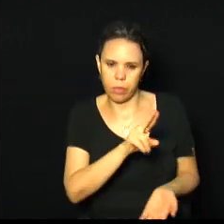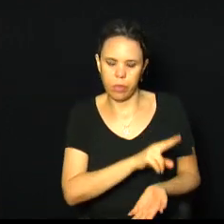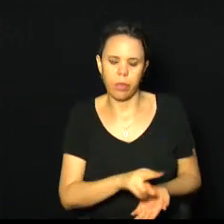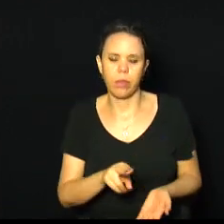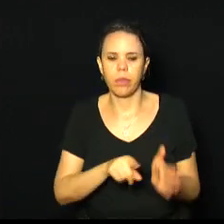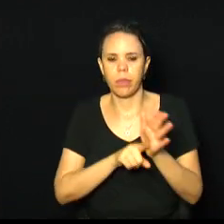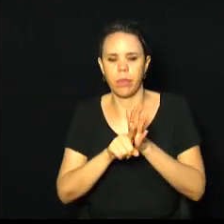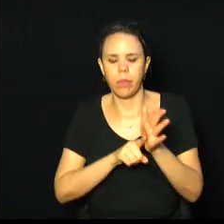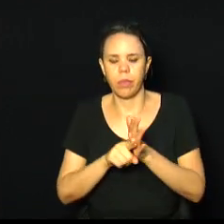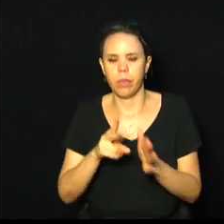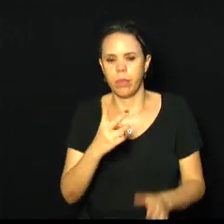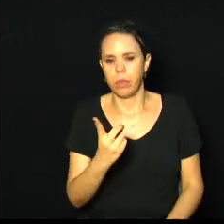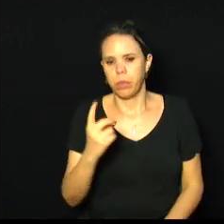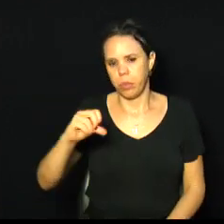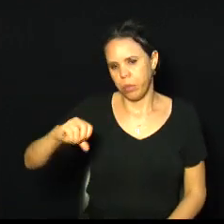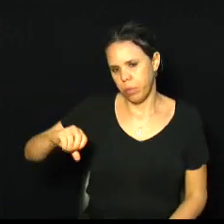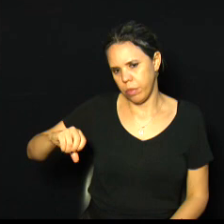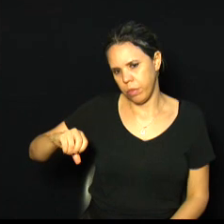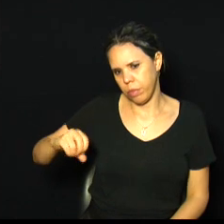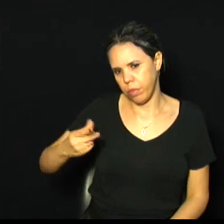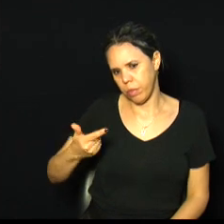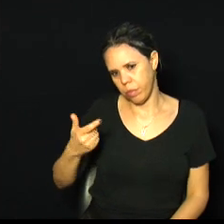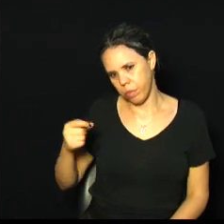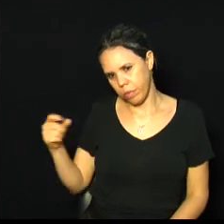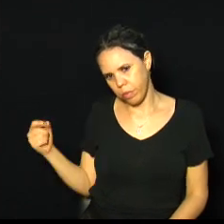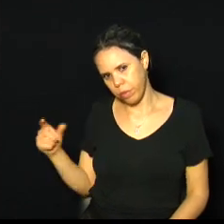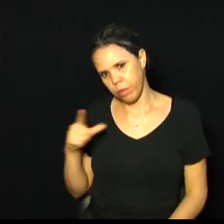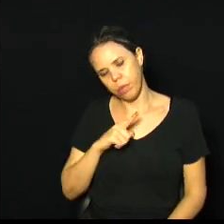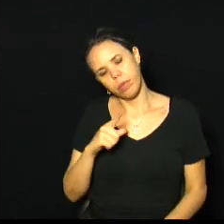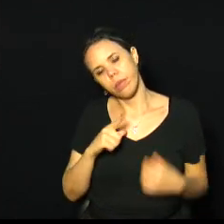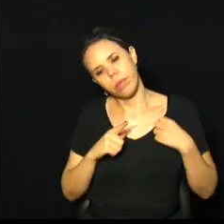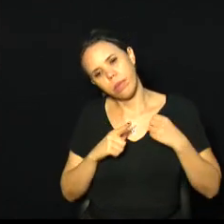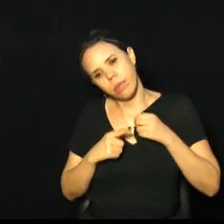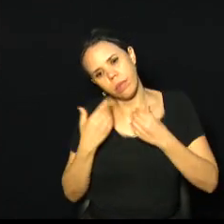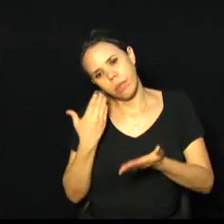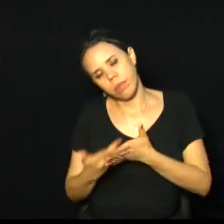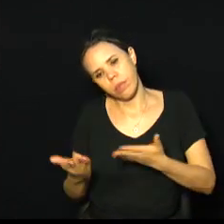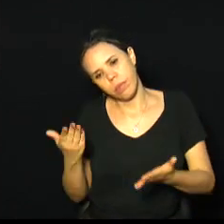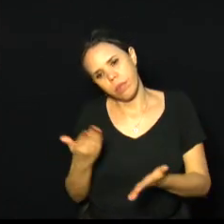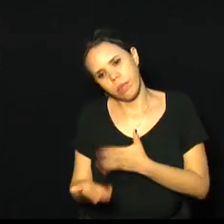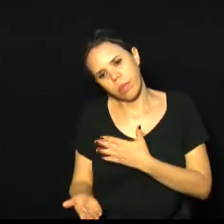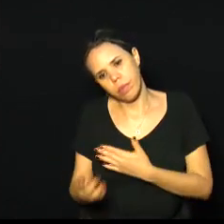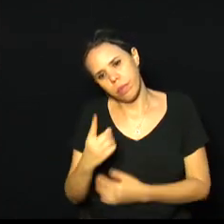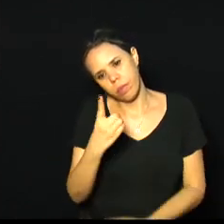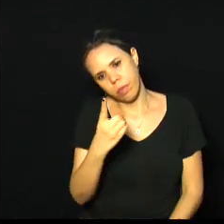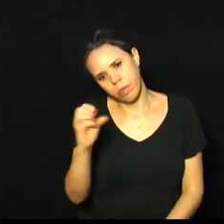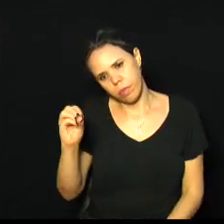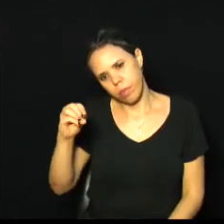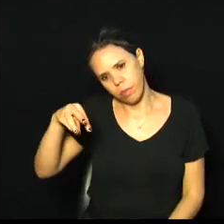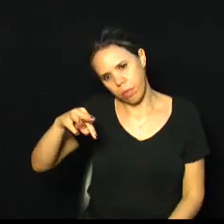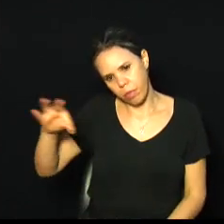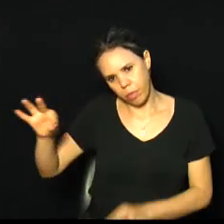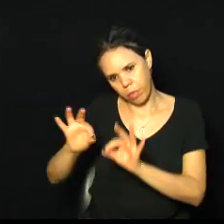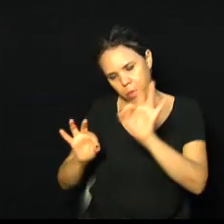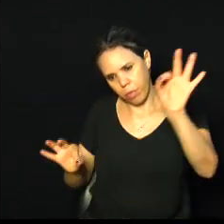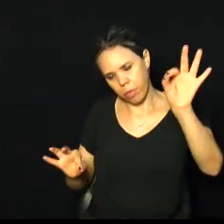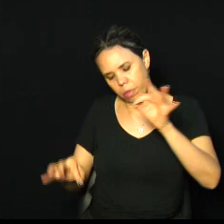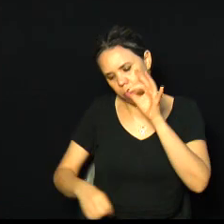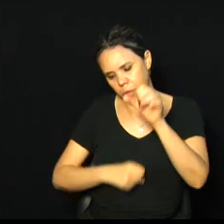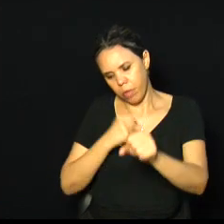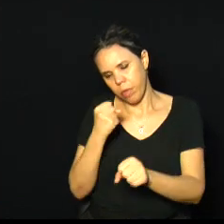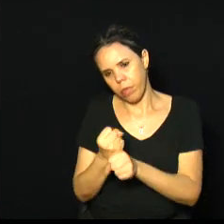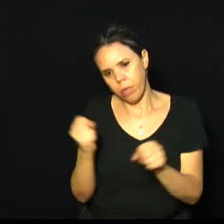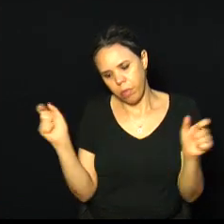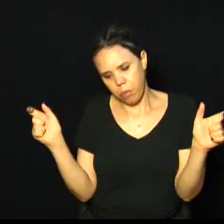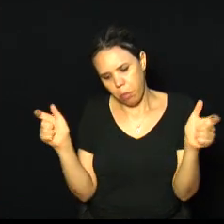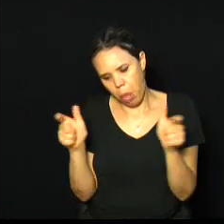de 2019 e 2020, nós estamos perdendo basicamente 10 metros cúbicos por ano.